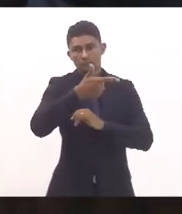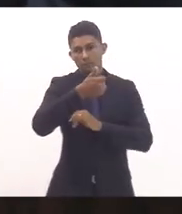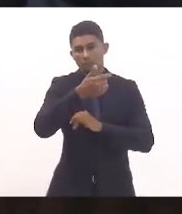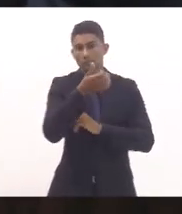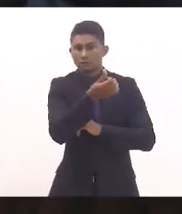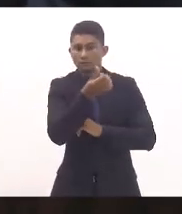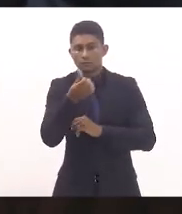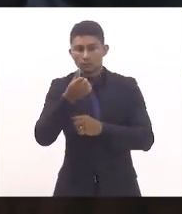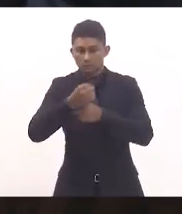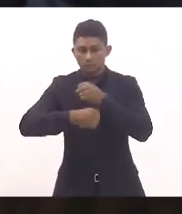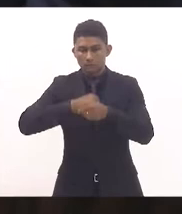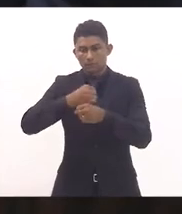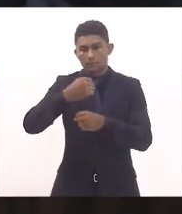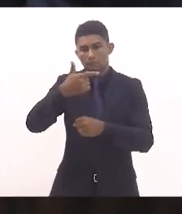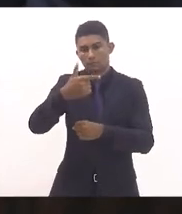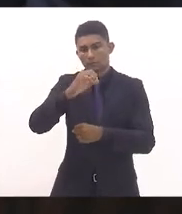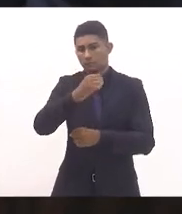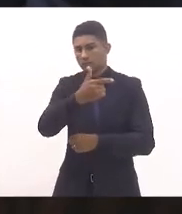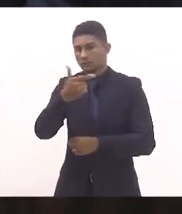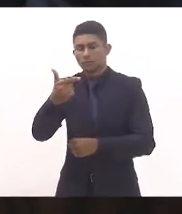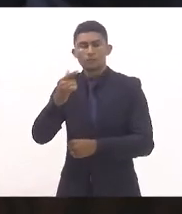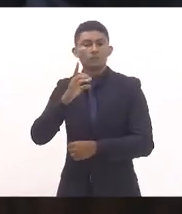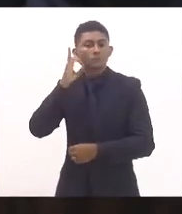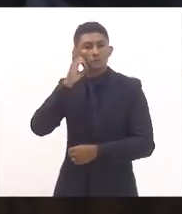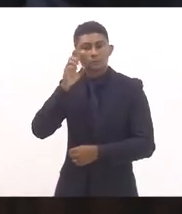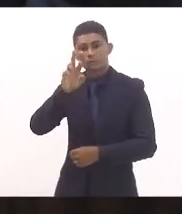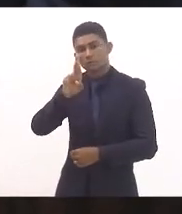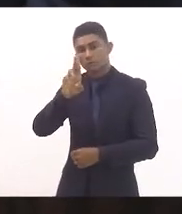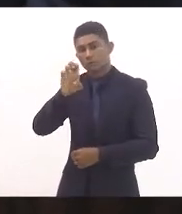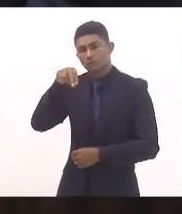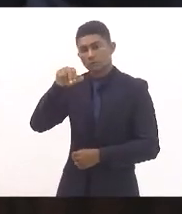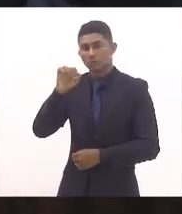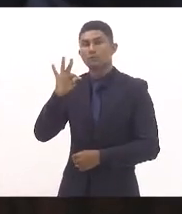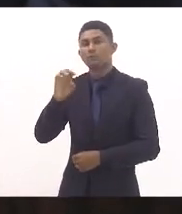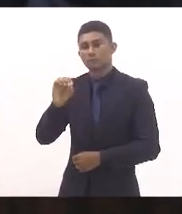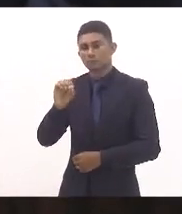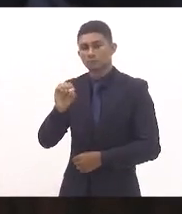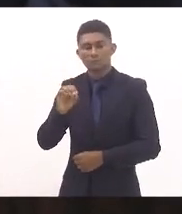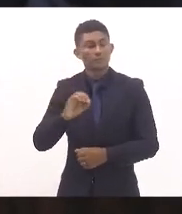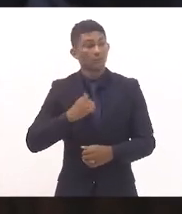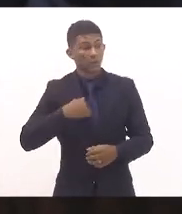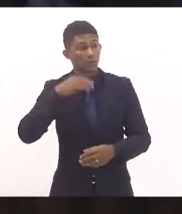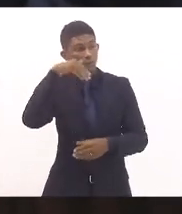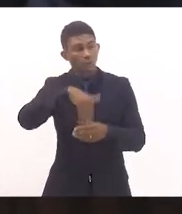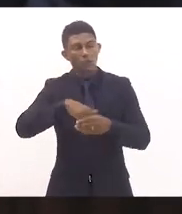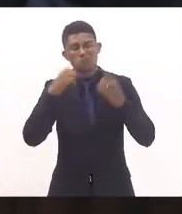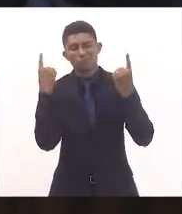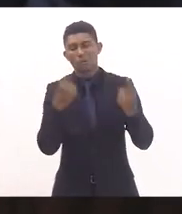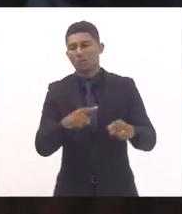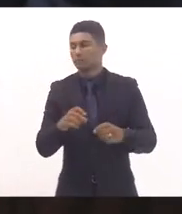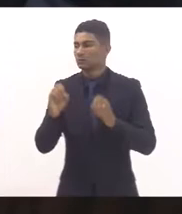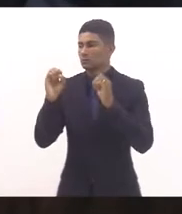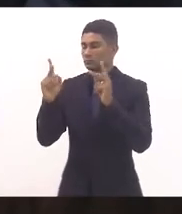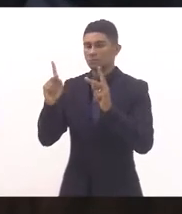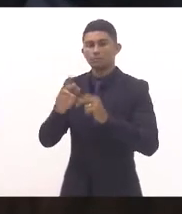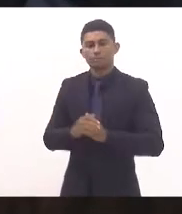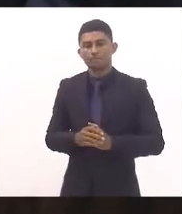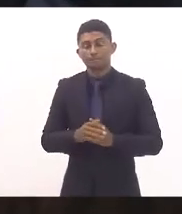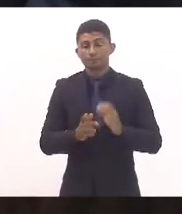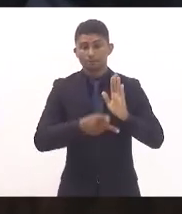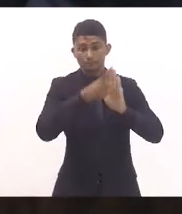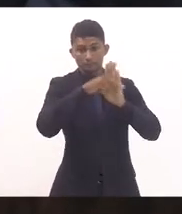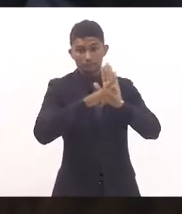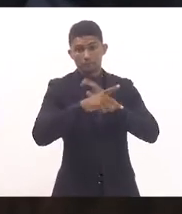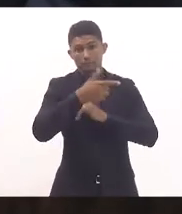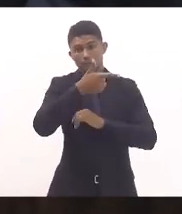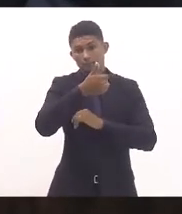22, de autoria do deputado Renato Zaca. Declarar meu voto contrário. Ok. Projeto de resolução 1266, de 22,